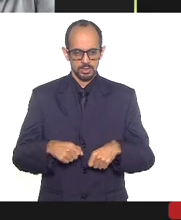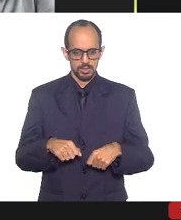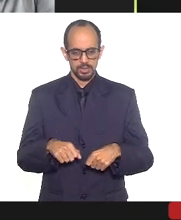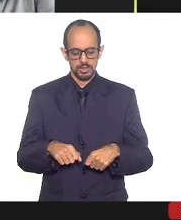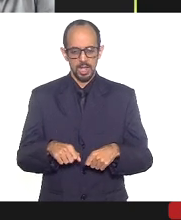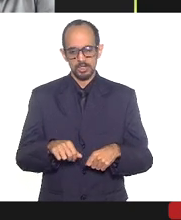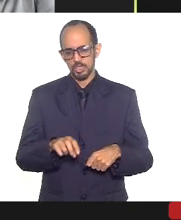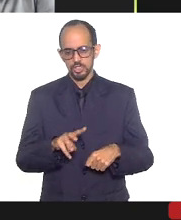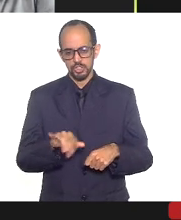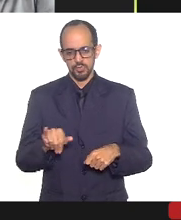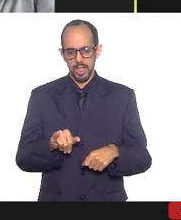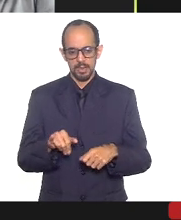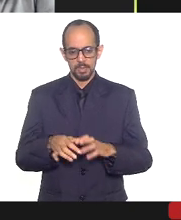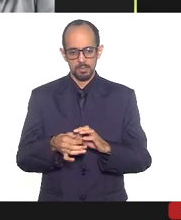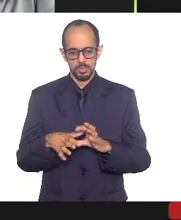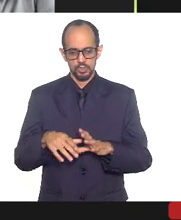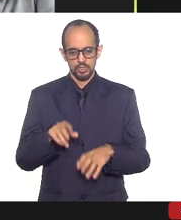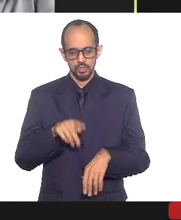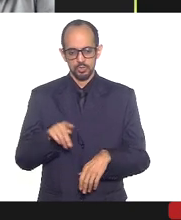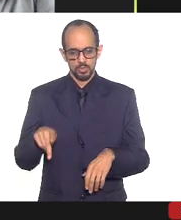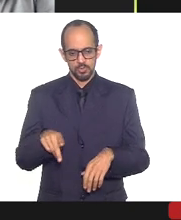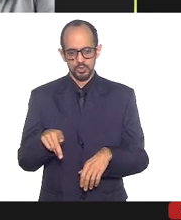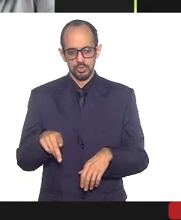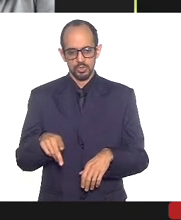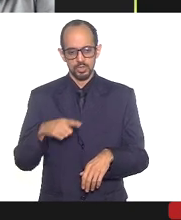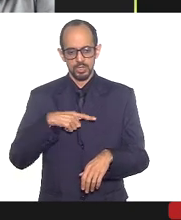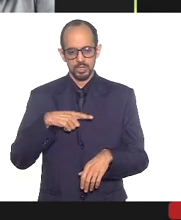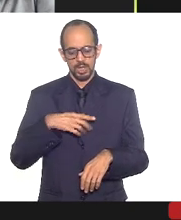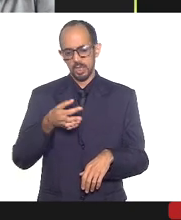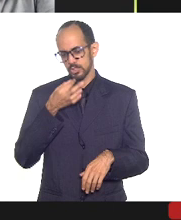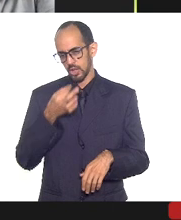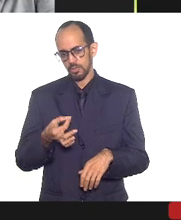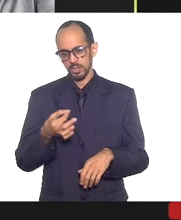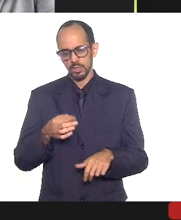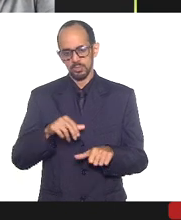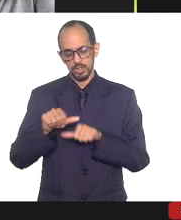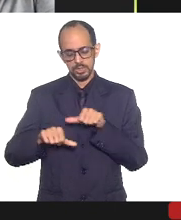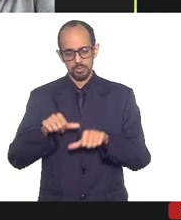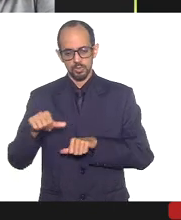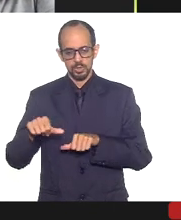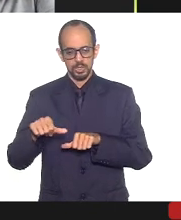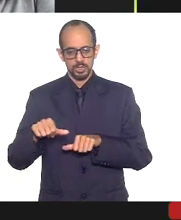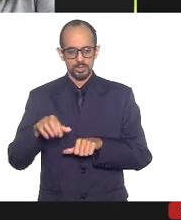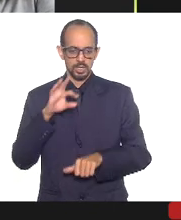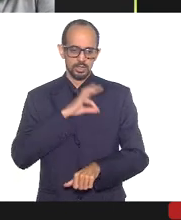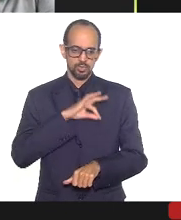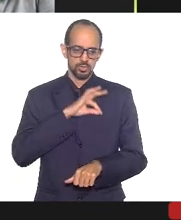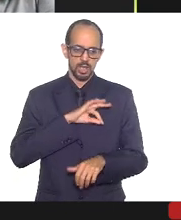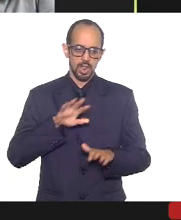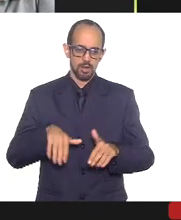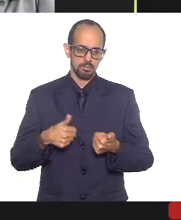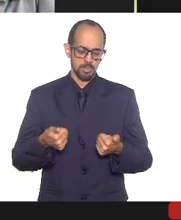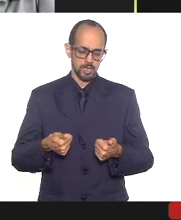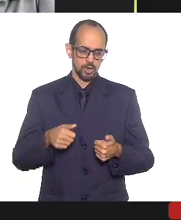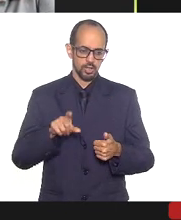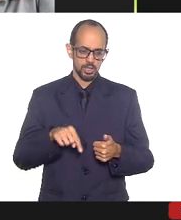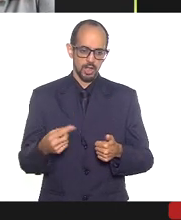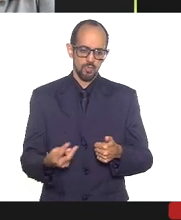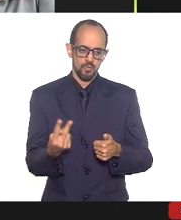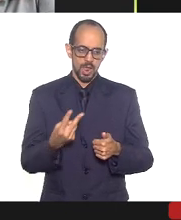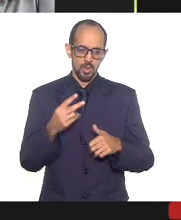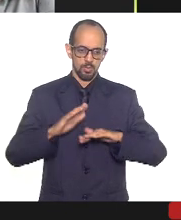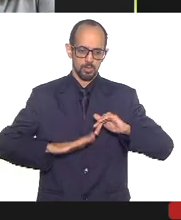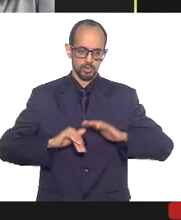permitir que os profissionais, que os professores que optem por essa migração, passem a ganhar mais, e é sim uma forma de valorizar esses profissionais.